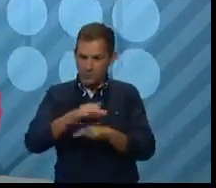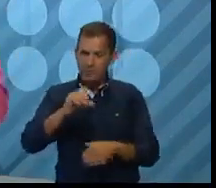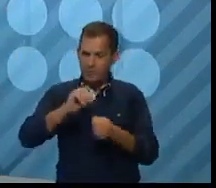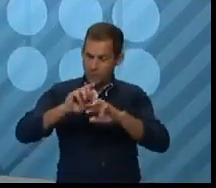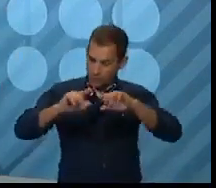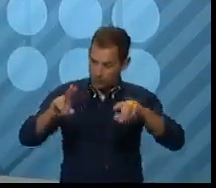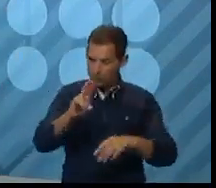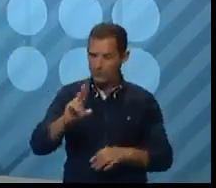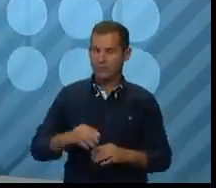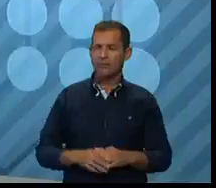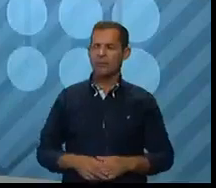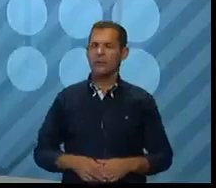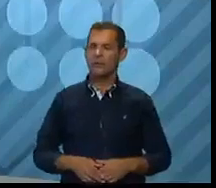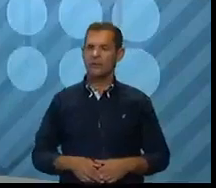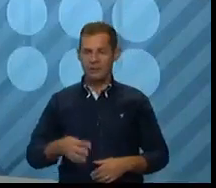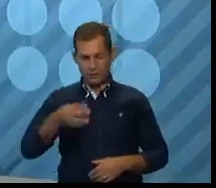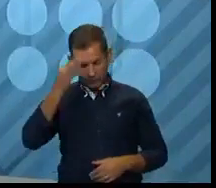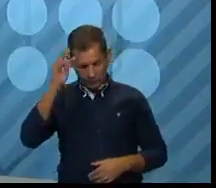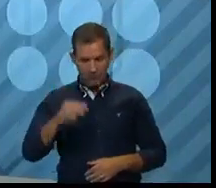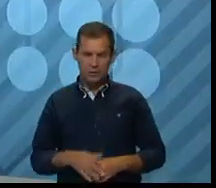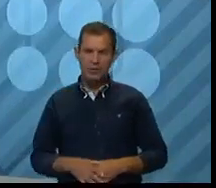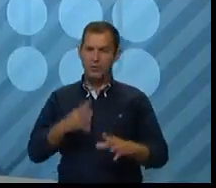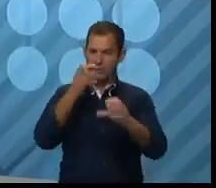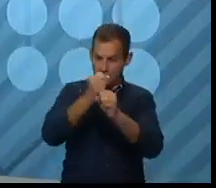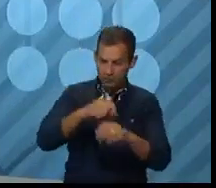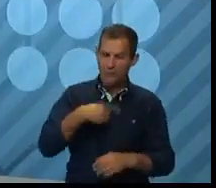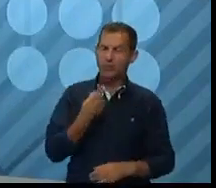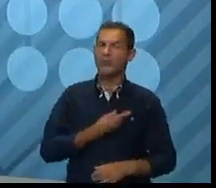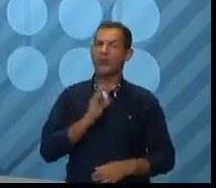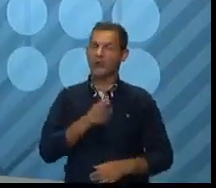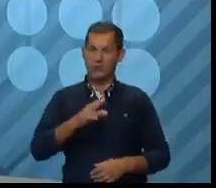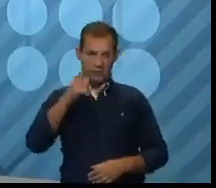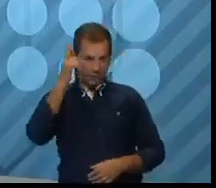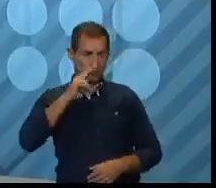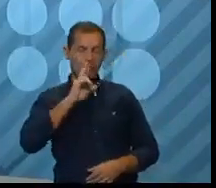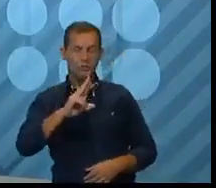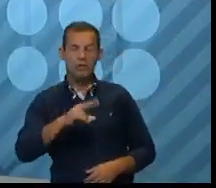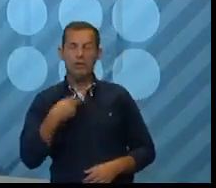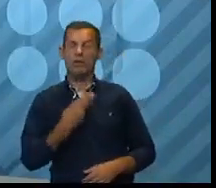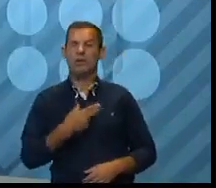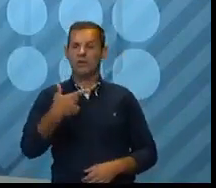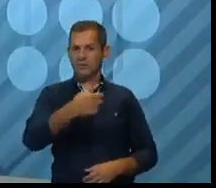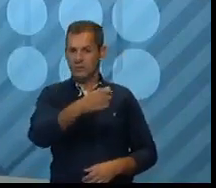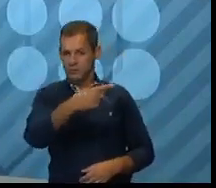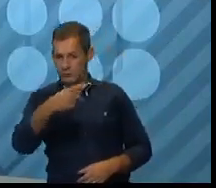diferença, utilizando assim o teorema fundamental do cálculo. E com isso a gente já consegue resolver a